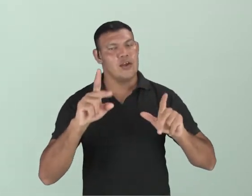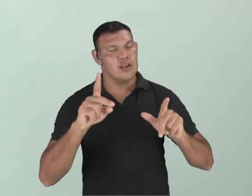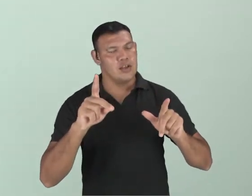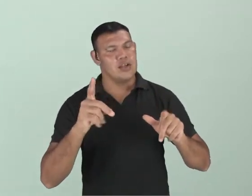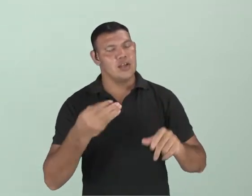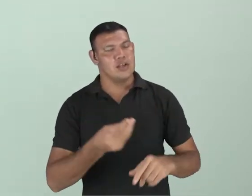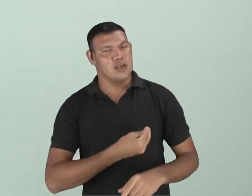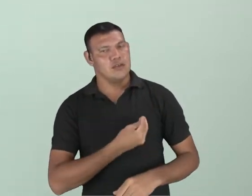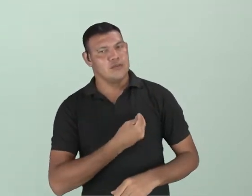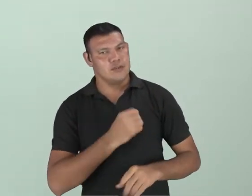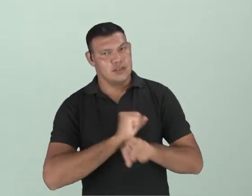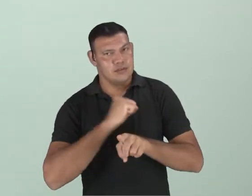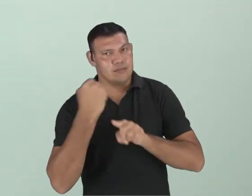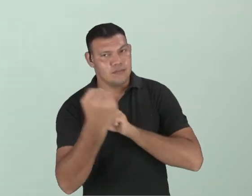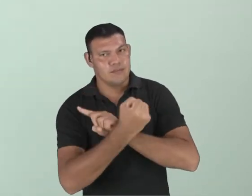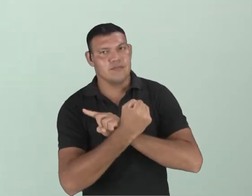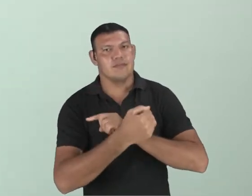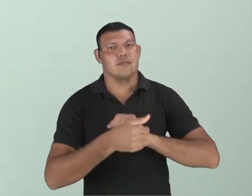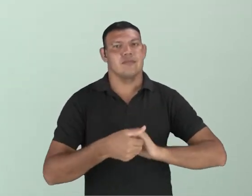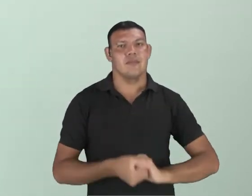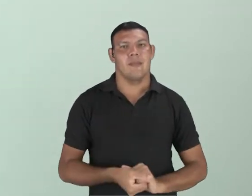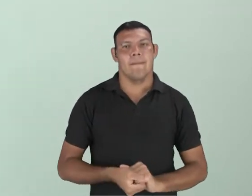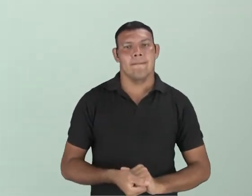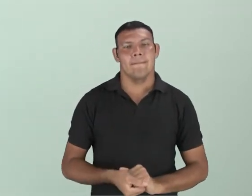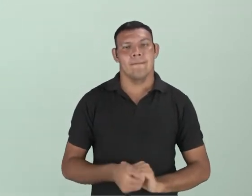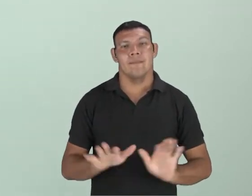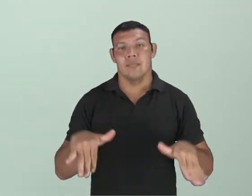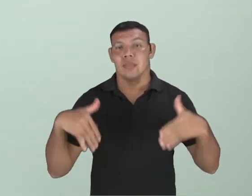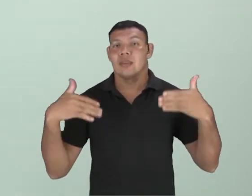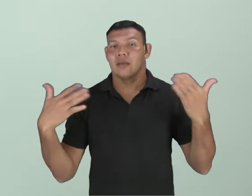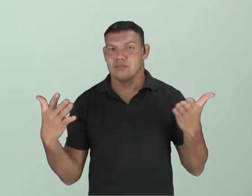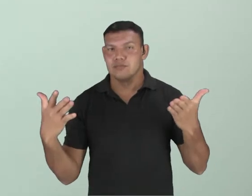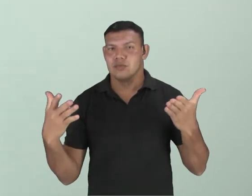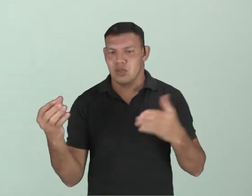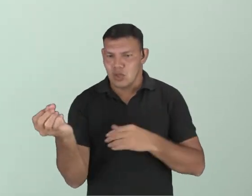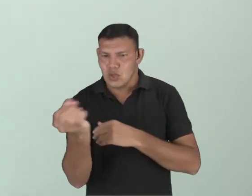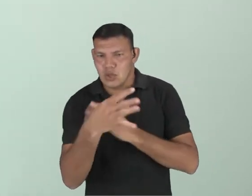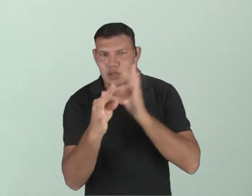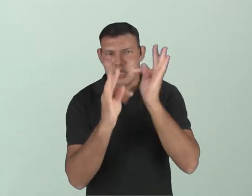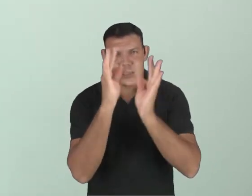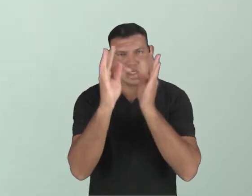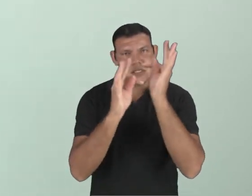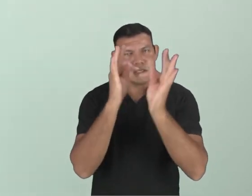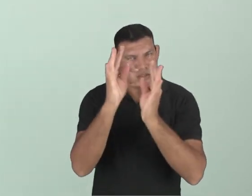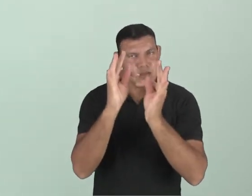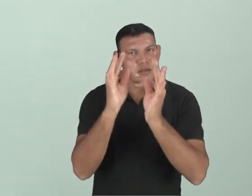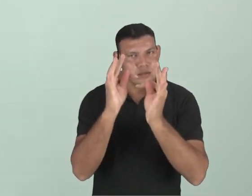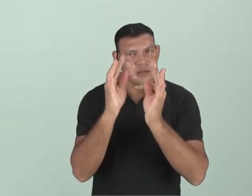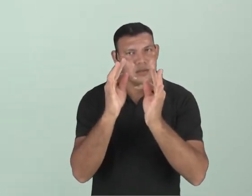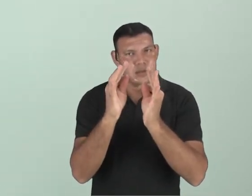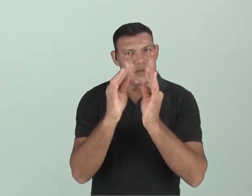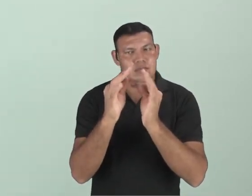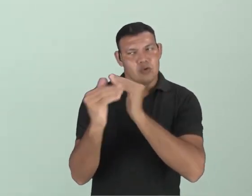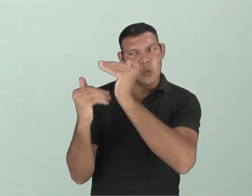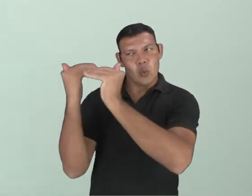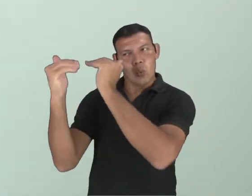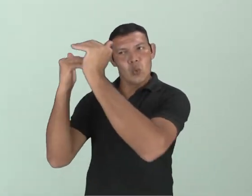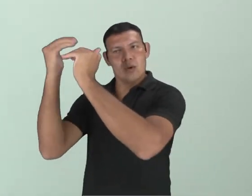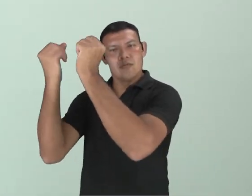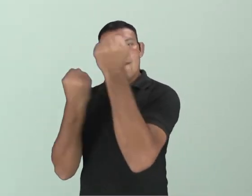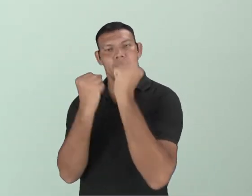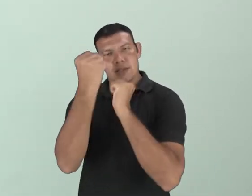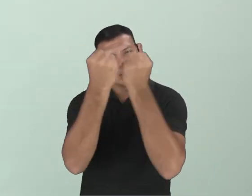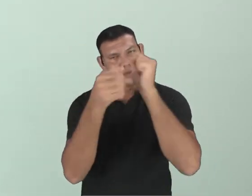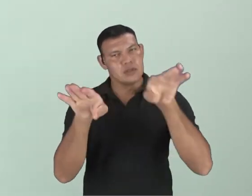bom? Então, através disso, através dessas inovações tecnológicas, através desse progresso da